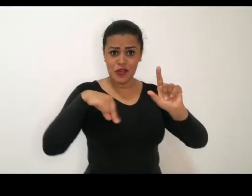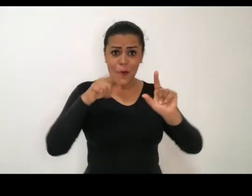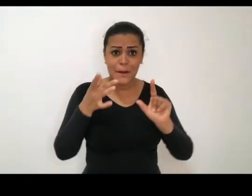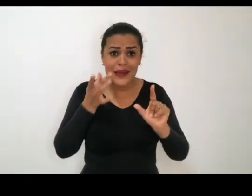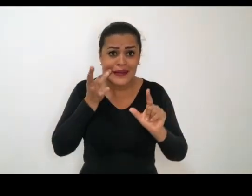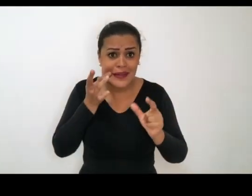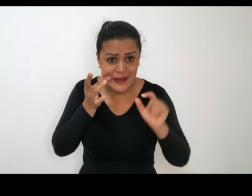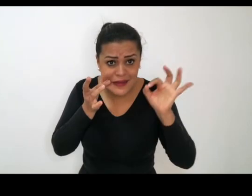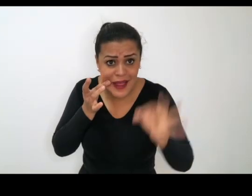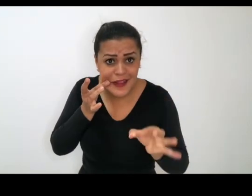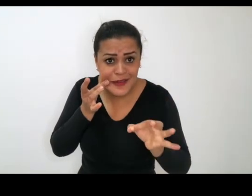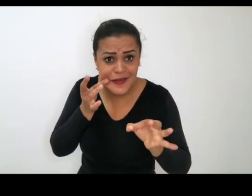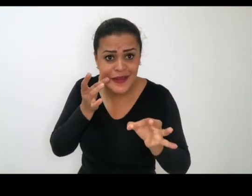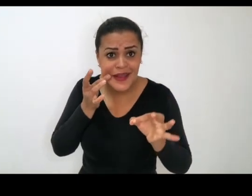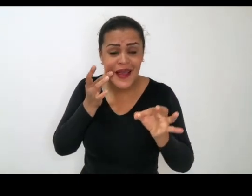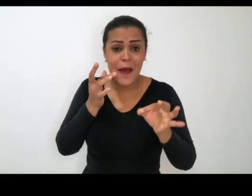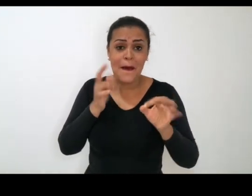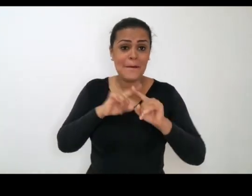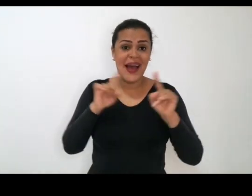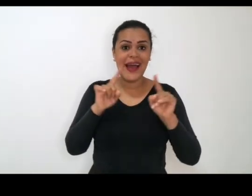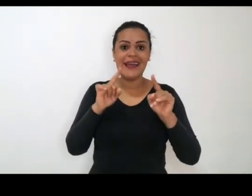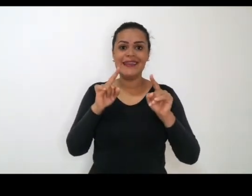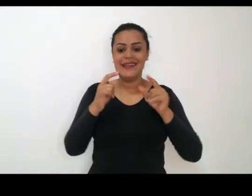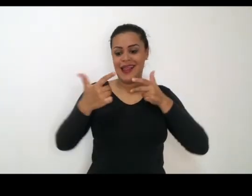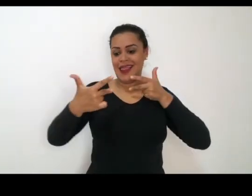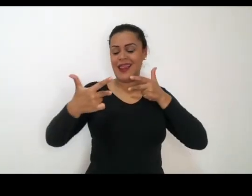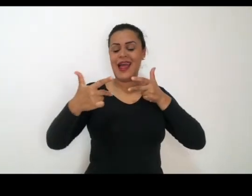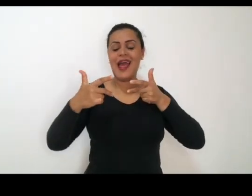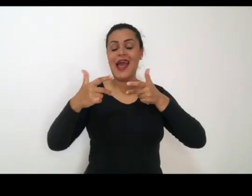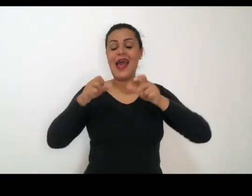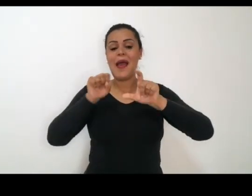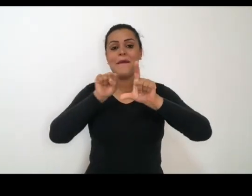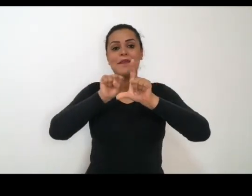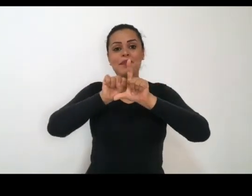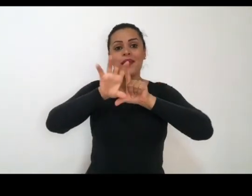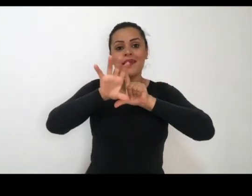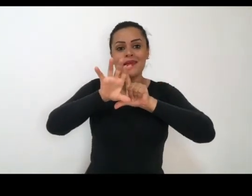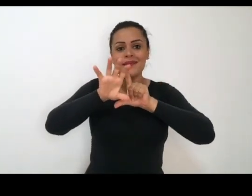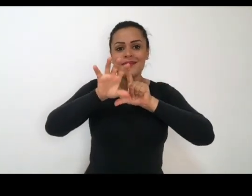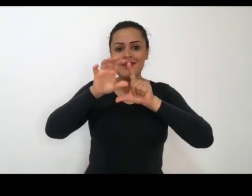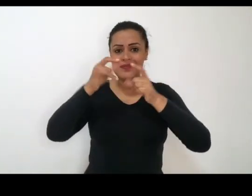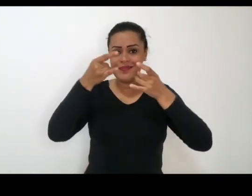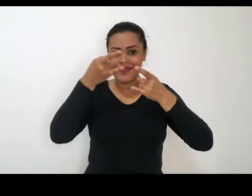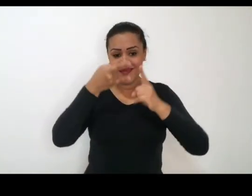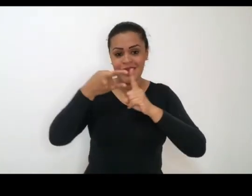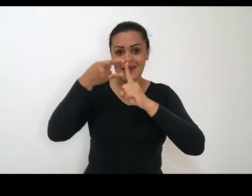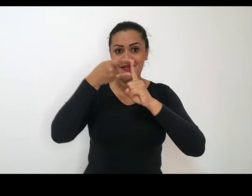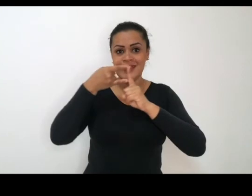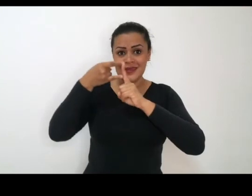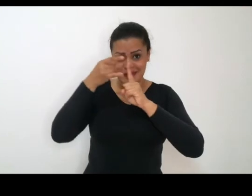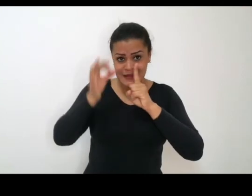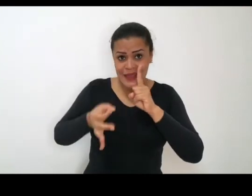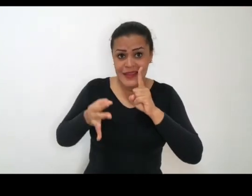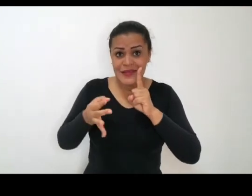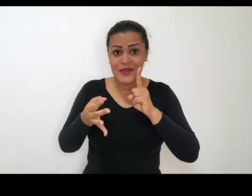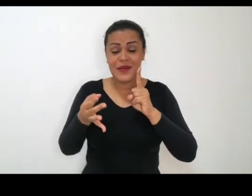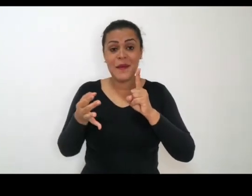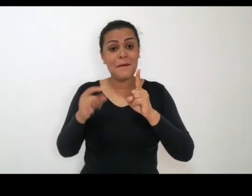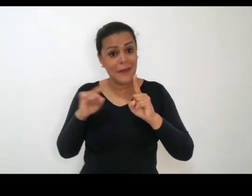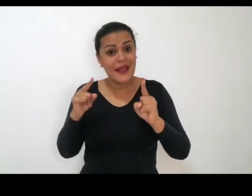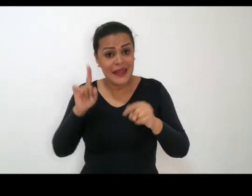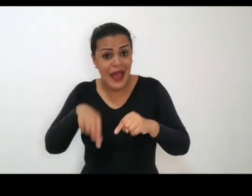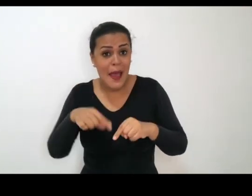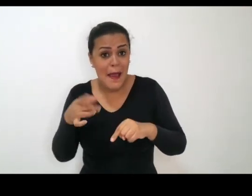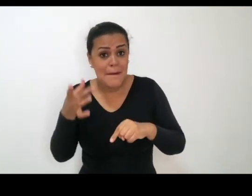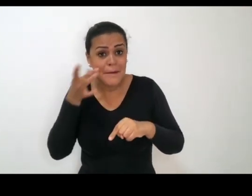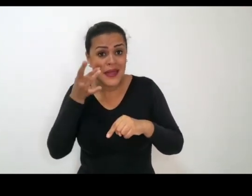carne, como a Beatriz Servina, a professora e pesquisadora, ela fala dessa carne, que é uma carne de